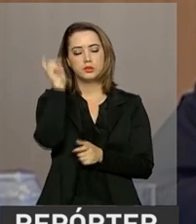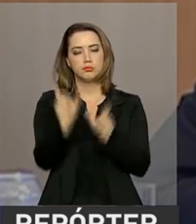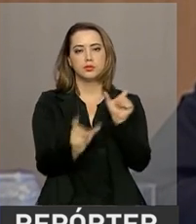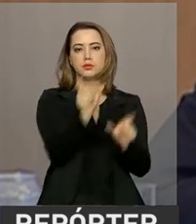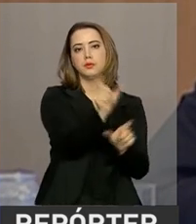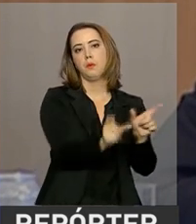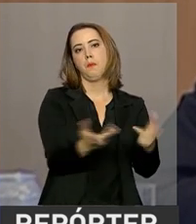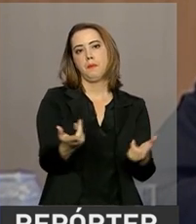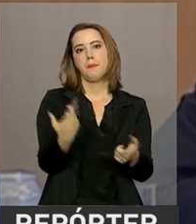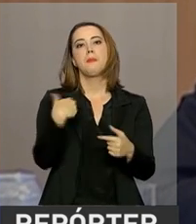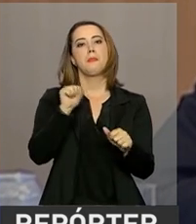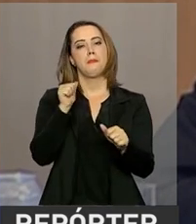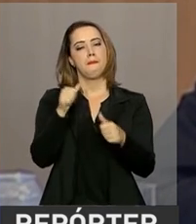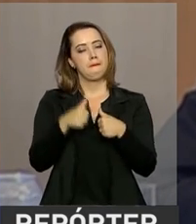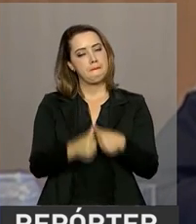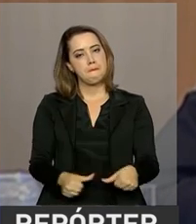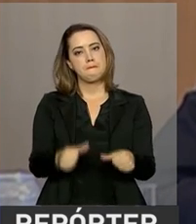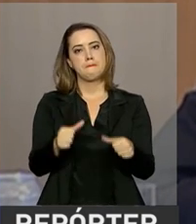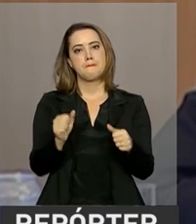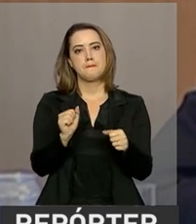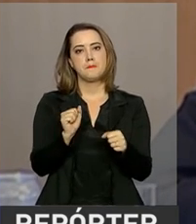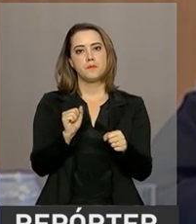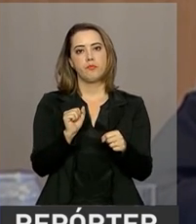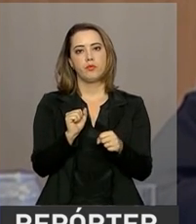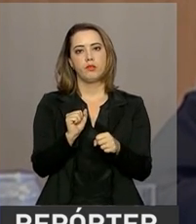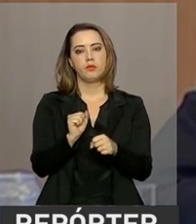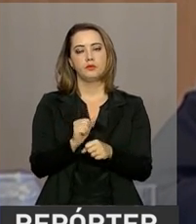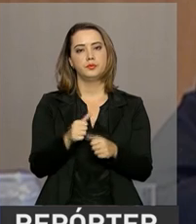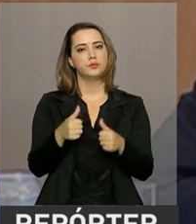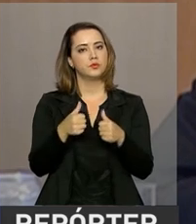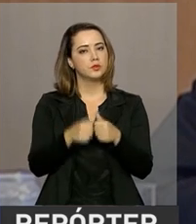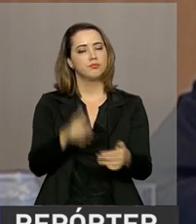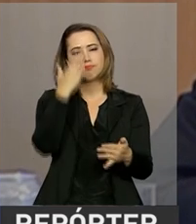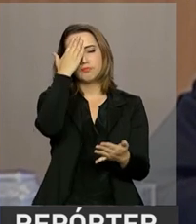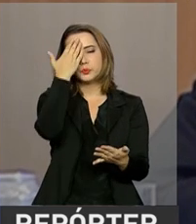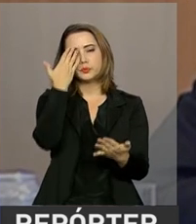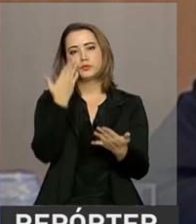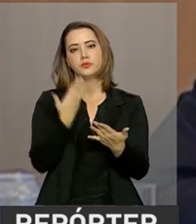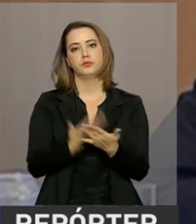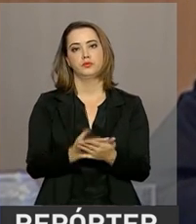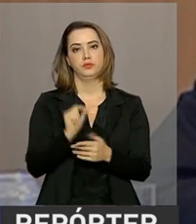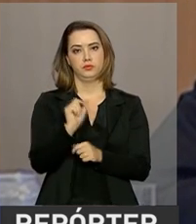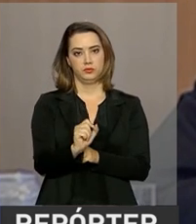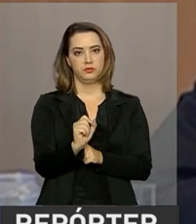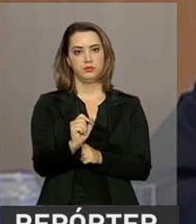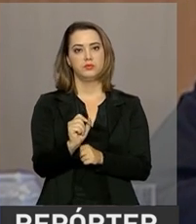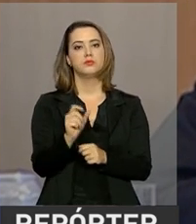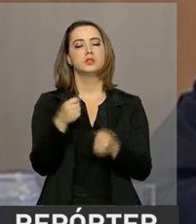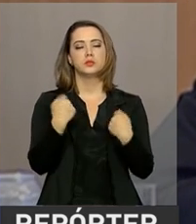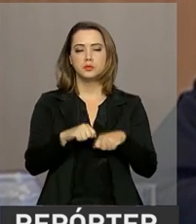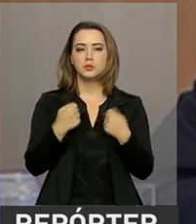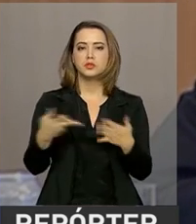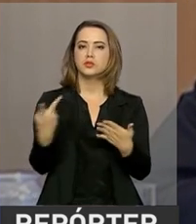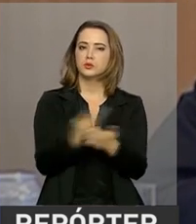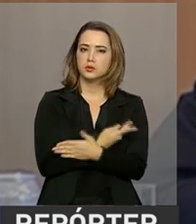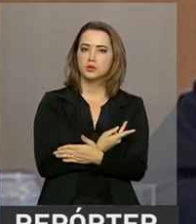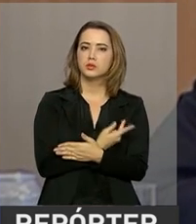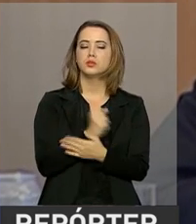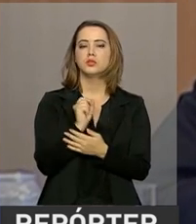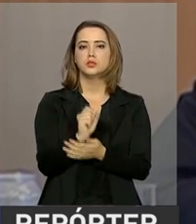mundo está eh acreditando que isso tem que ser feito de